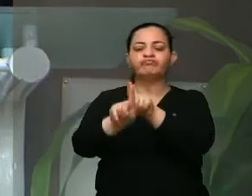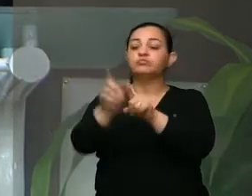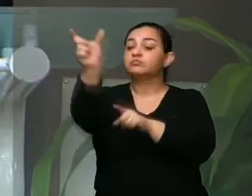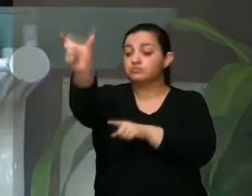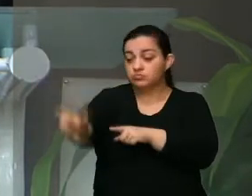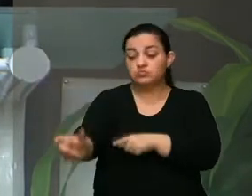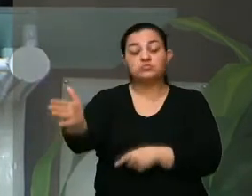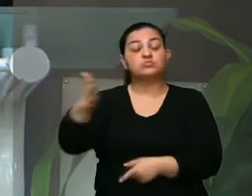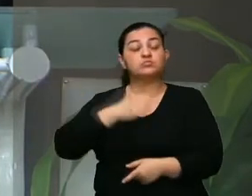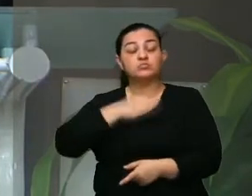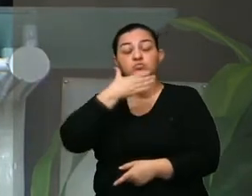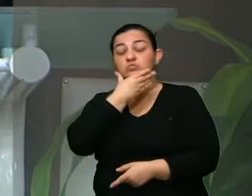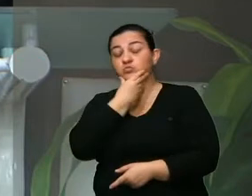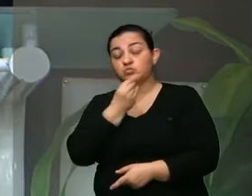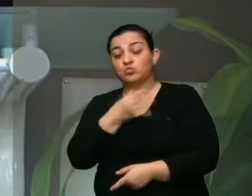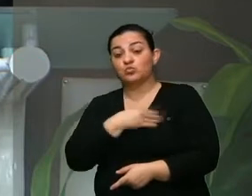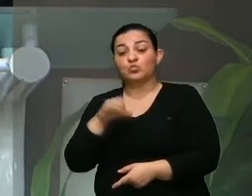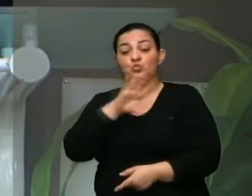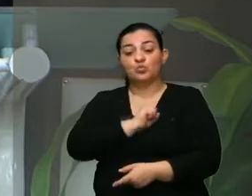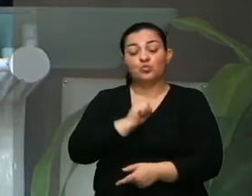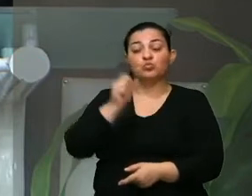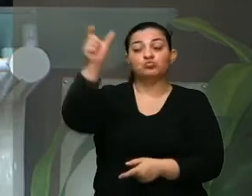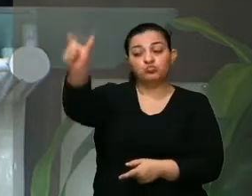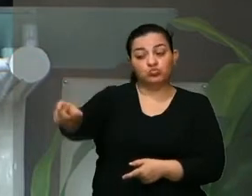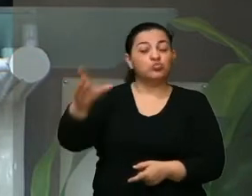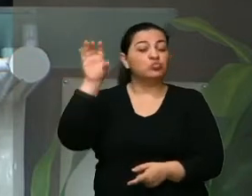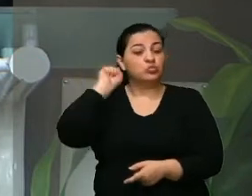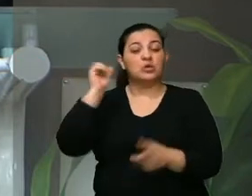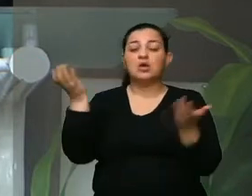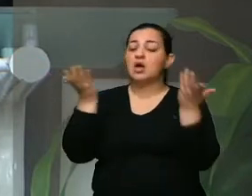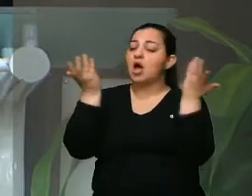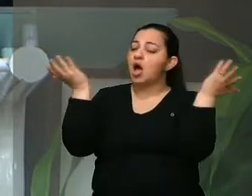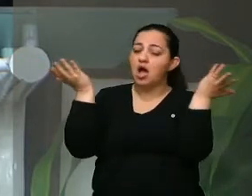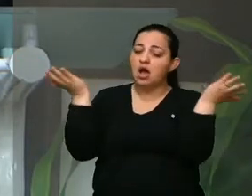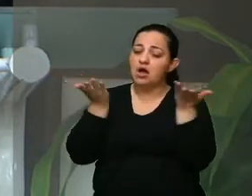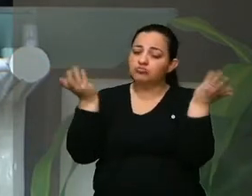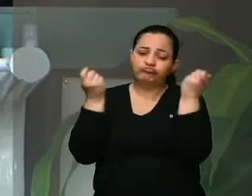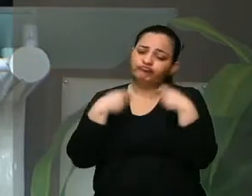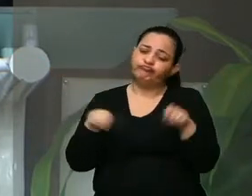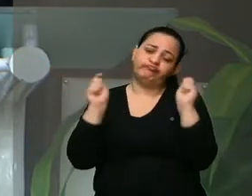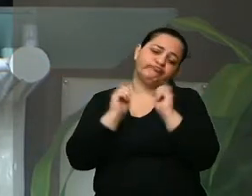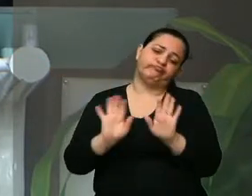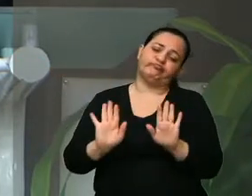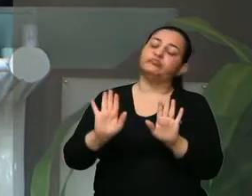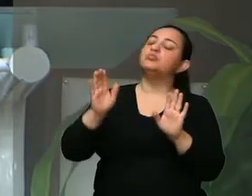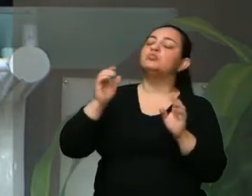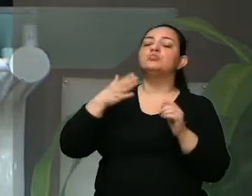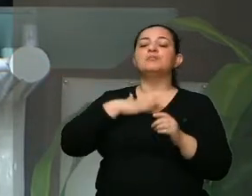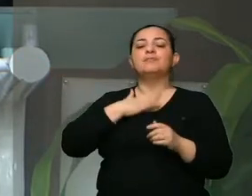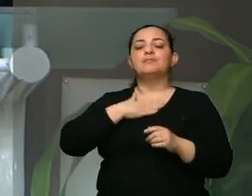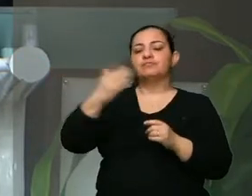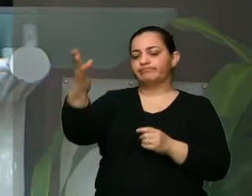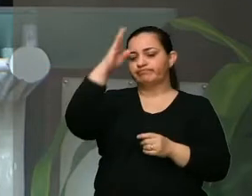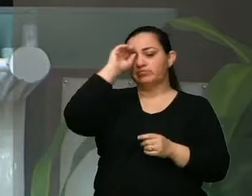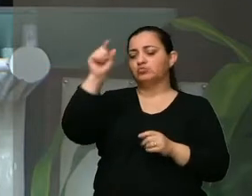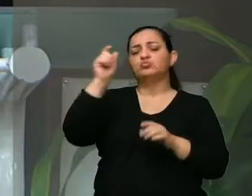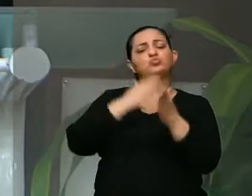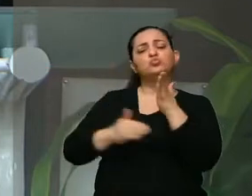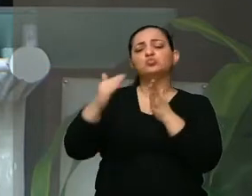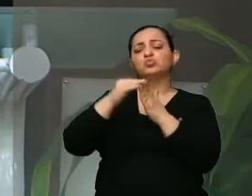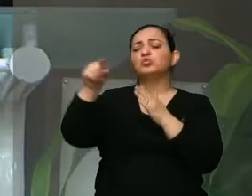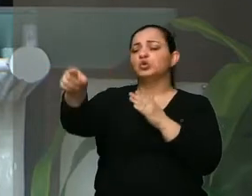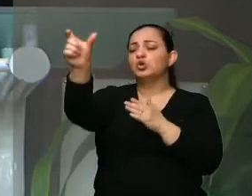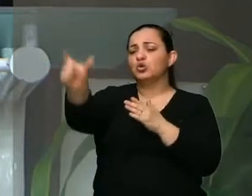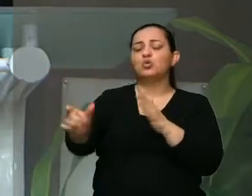meu filho amado a ele ouve ele estava dizendo agora não precisa agora olha eu vi ele que ele falar é a mesma